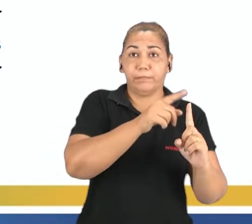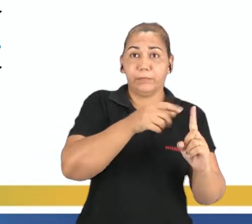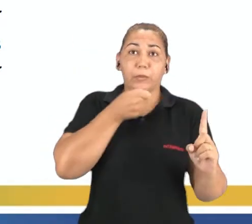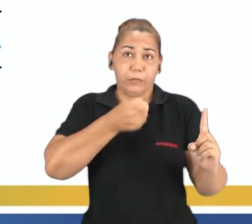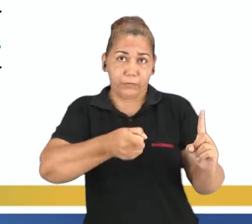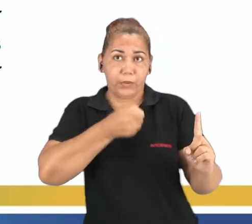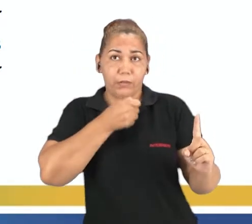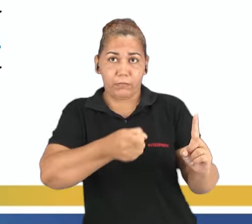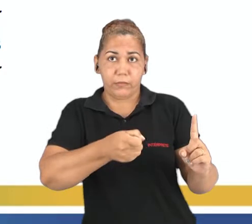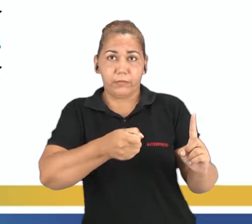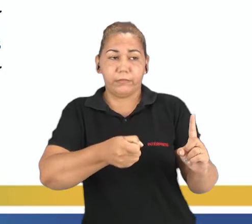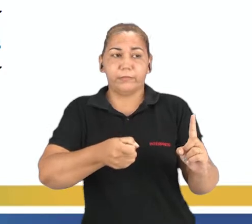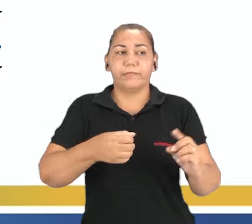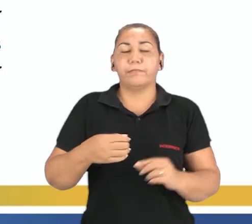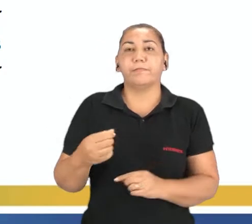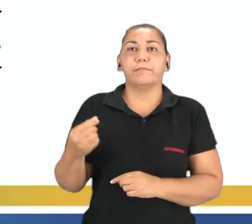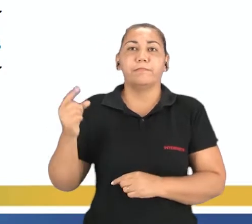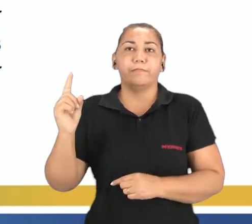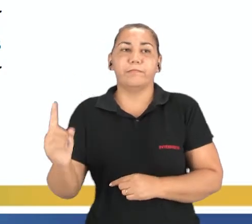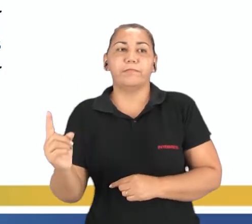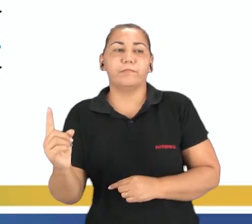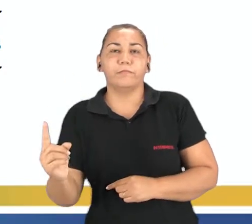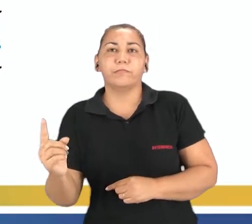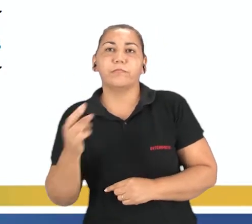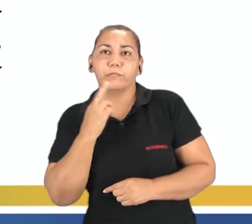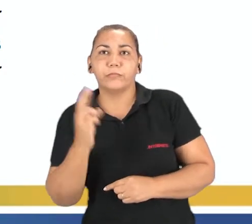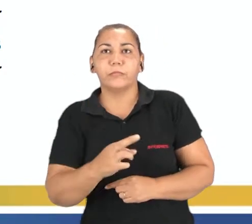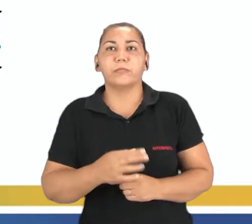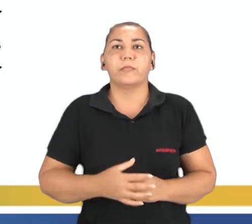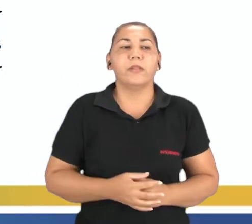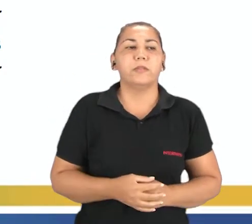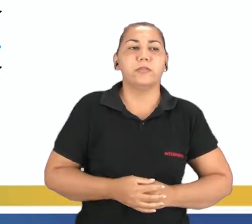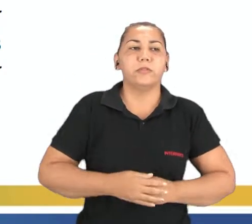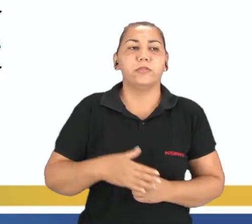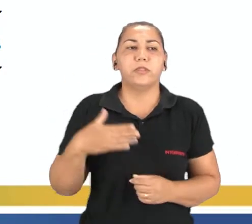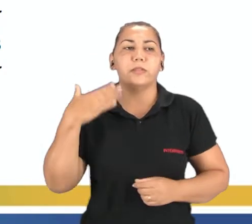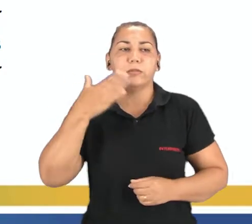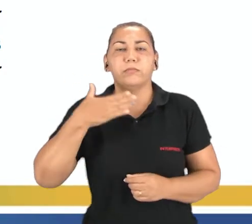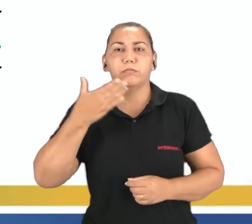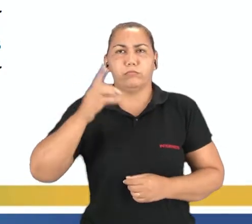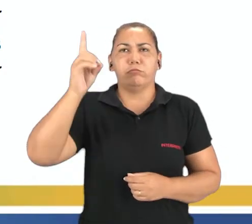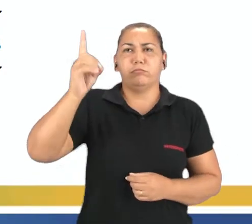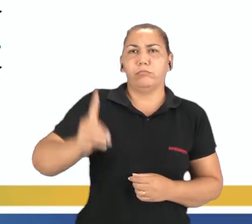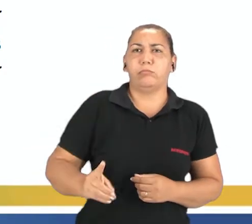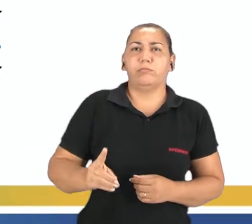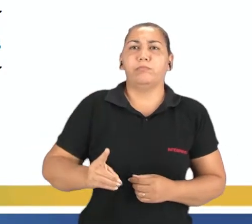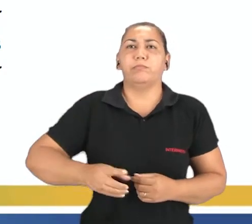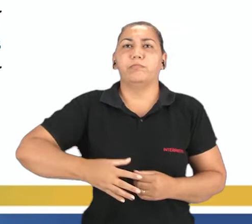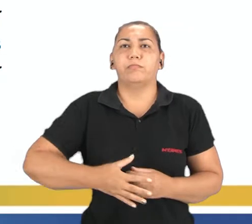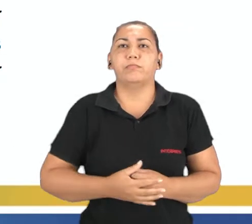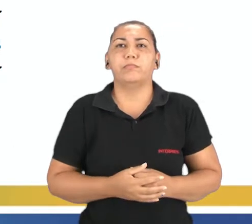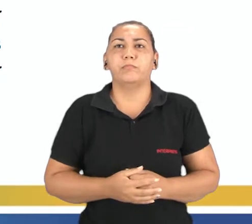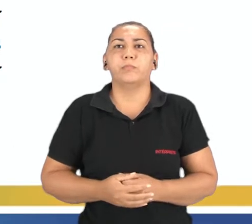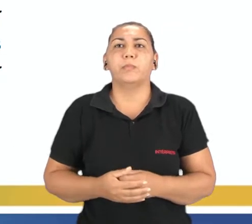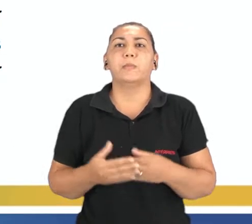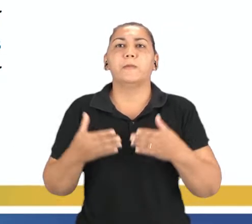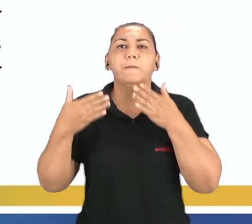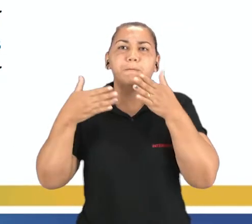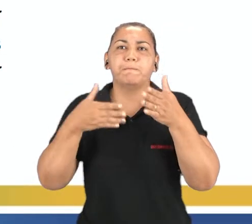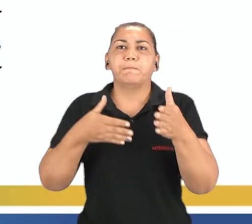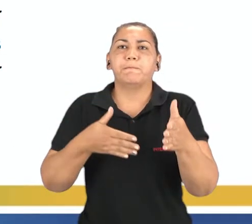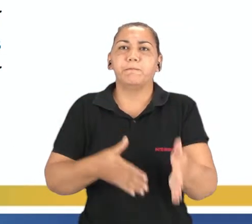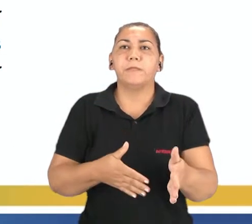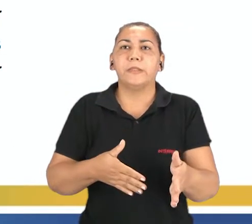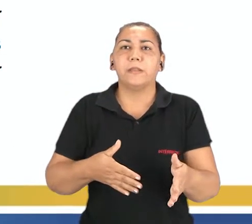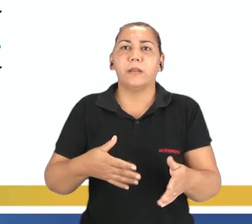que responde. Onde é usado o quê? O discurso direto. É a reprodução fidedigna da fala do entrevistado. As falas